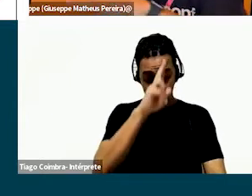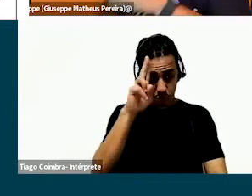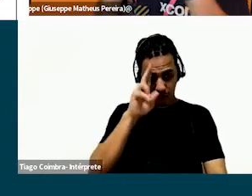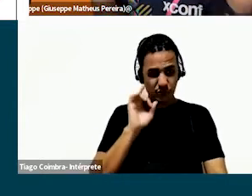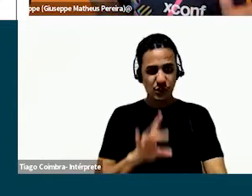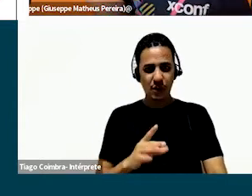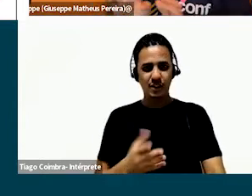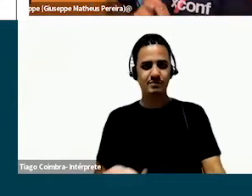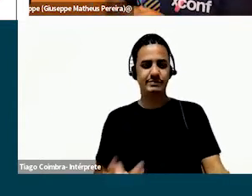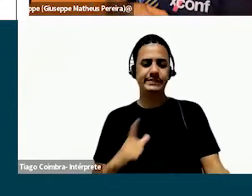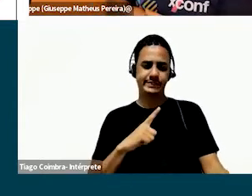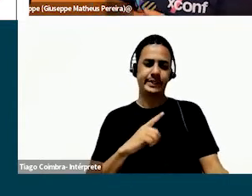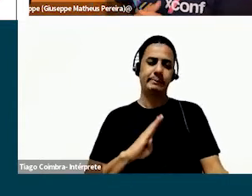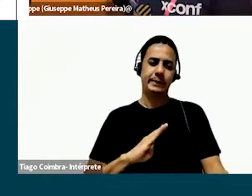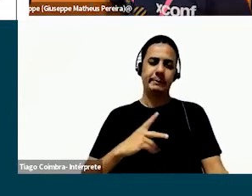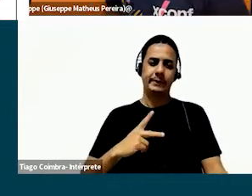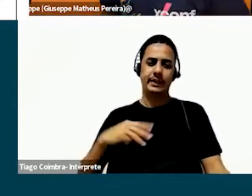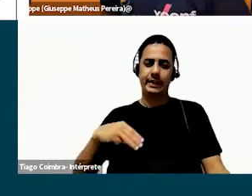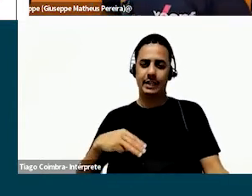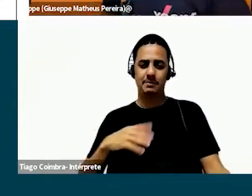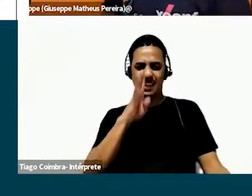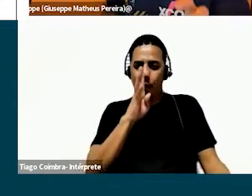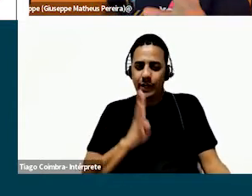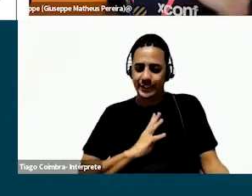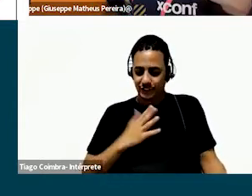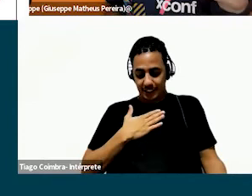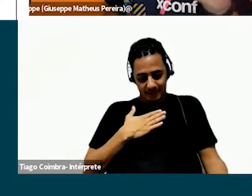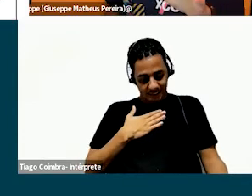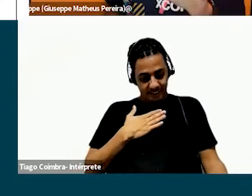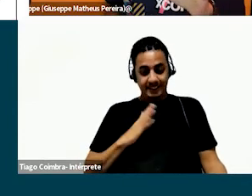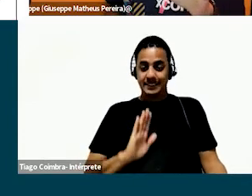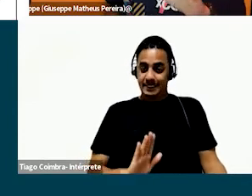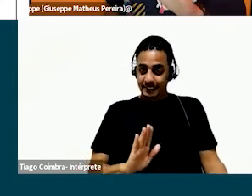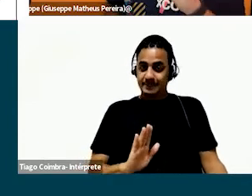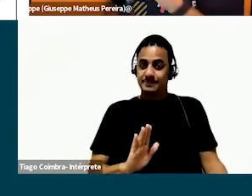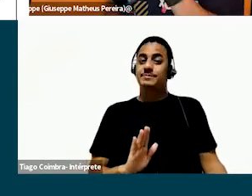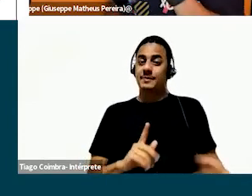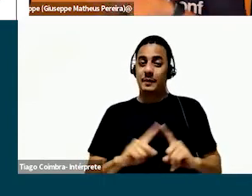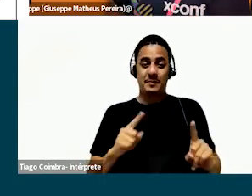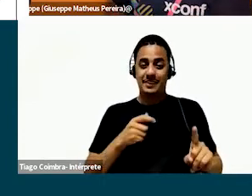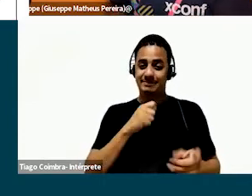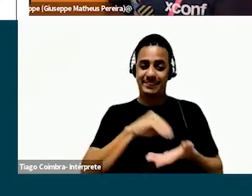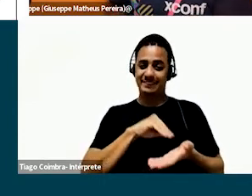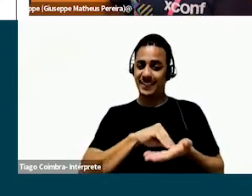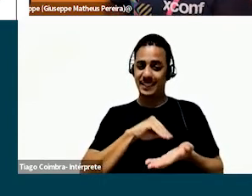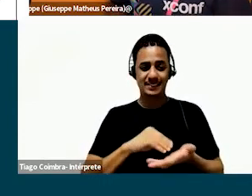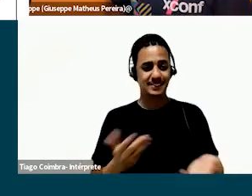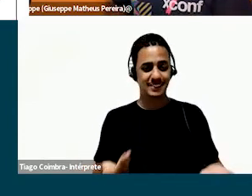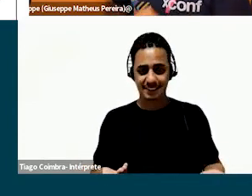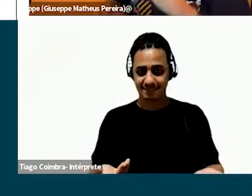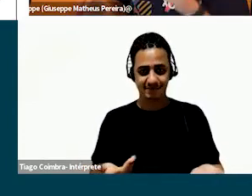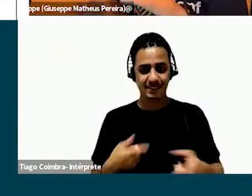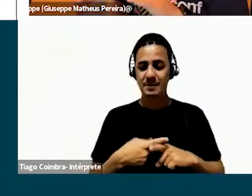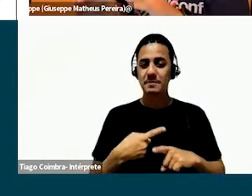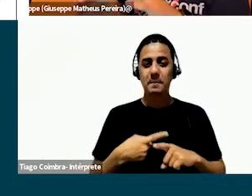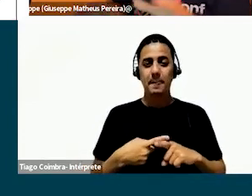tem até BPM aí, né, não me critiquem, só que ela também não é suficiente. Por quê?